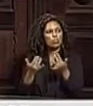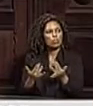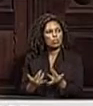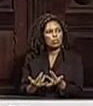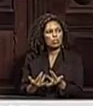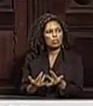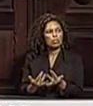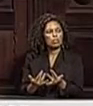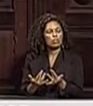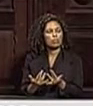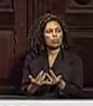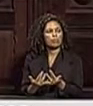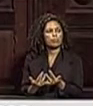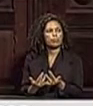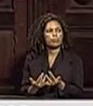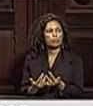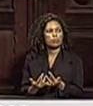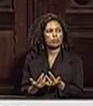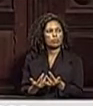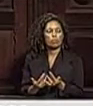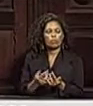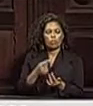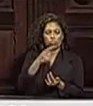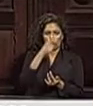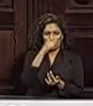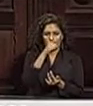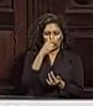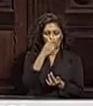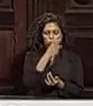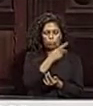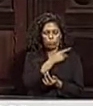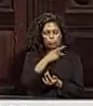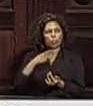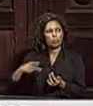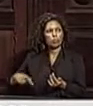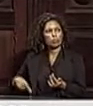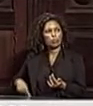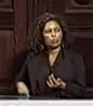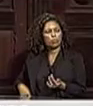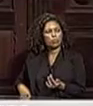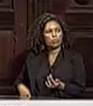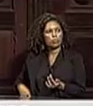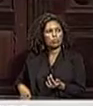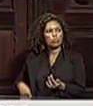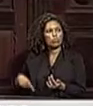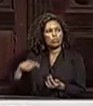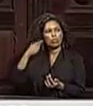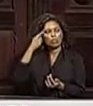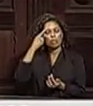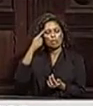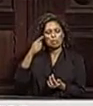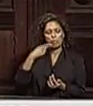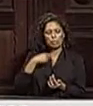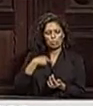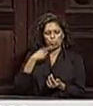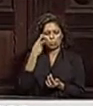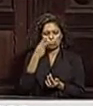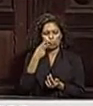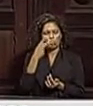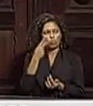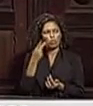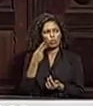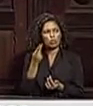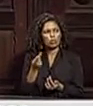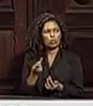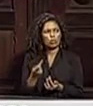sobre comissões permanentes, Vossa Excelência me alertou querendo me ajudar, quando eu tinha me colocado à disposição para